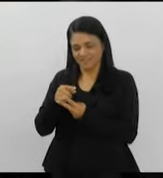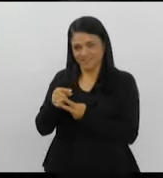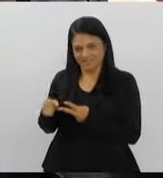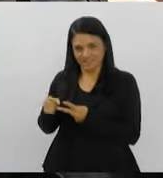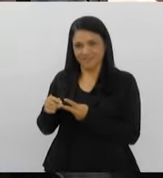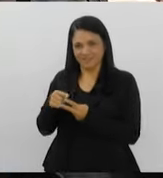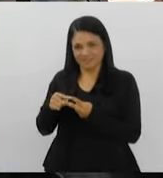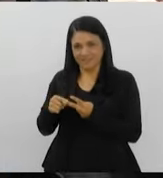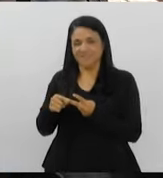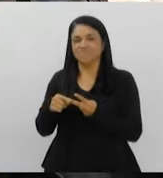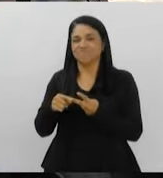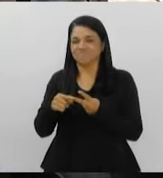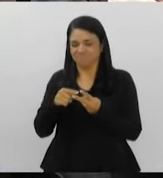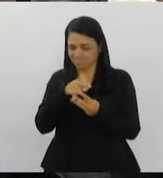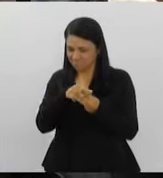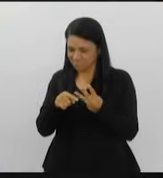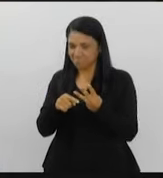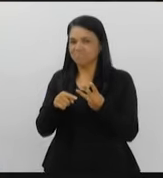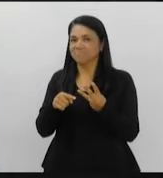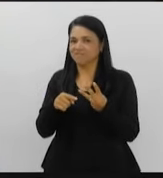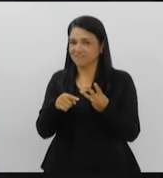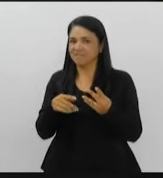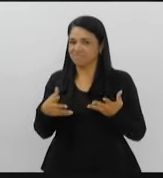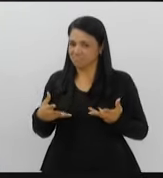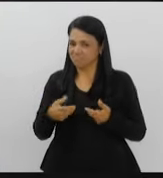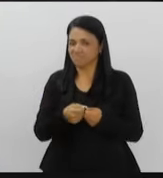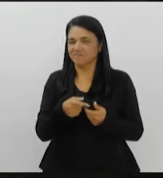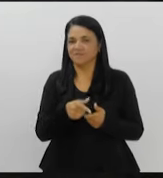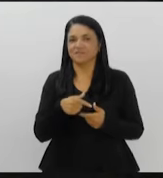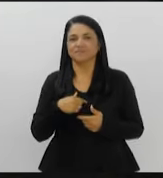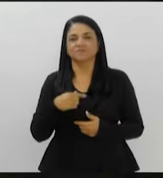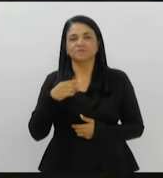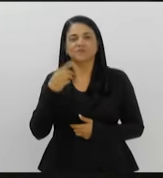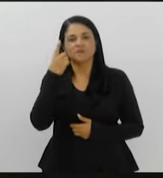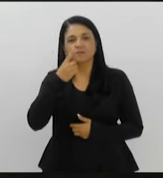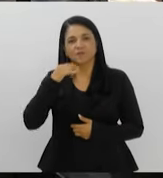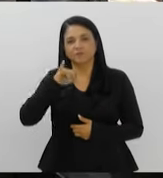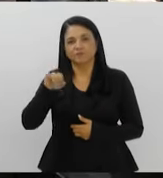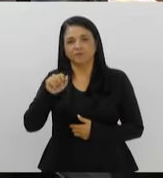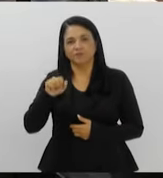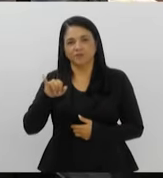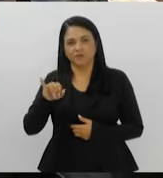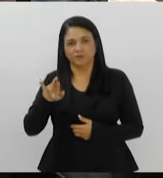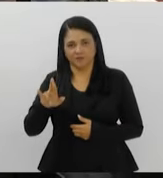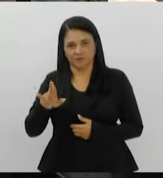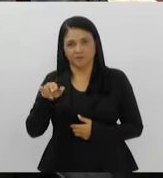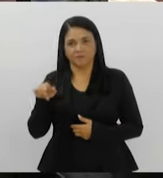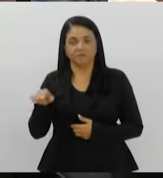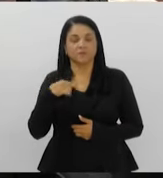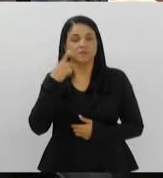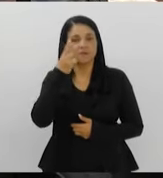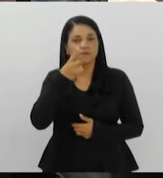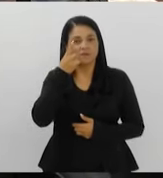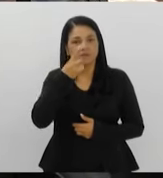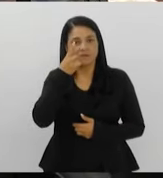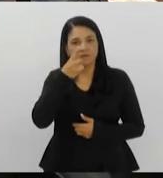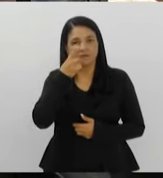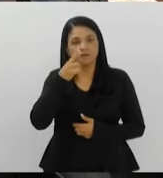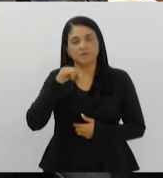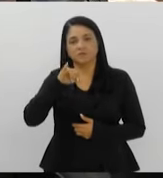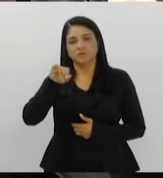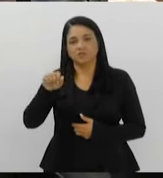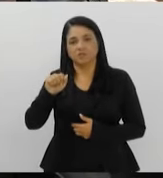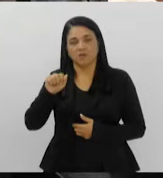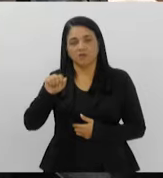presidente. Nosso nobre deputado Jair Bittencourt. Nosso nobre deputado Jari